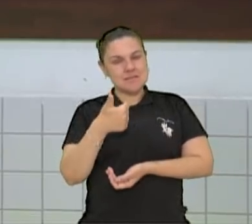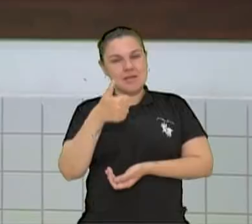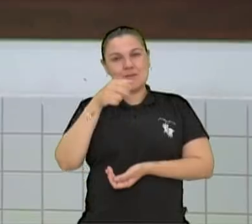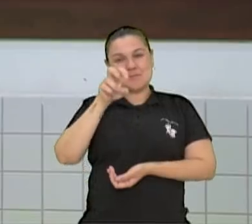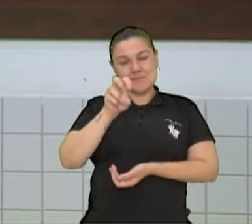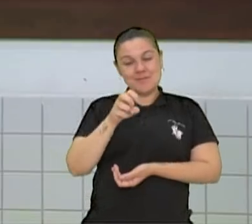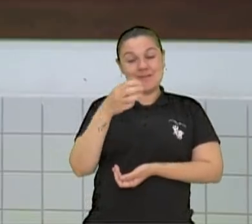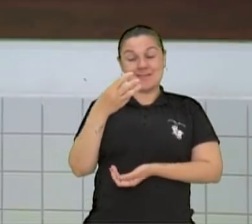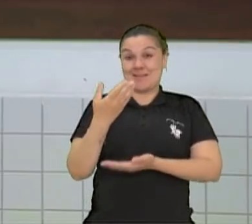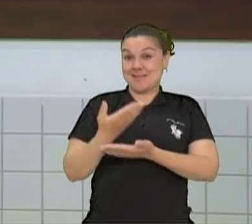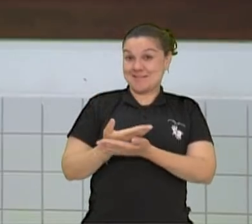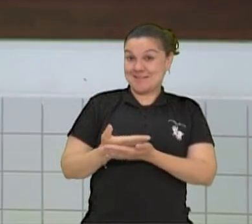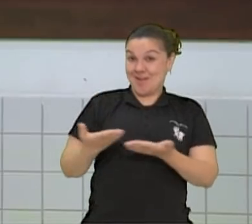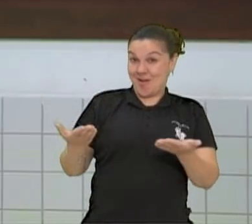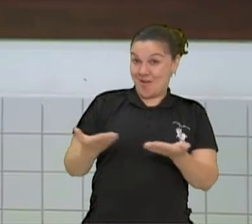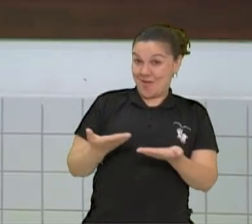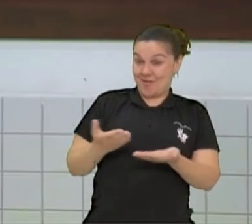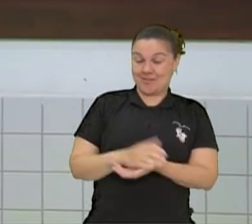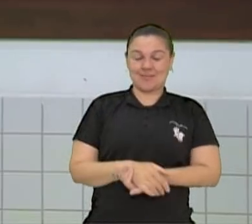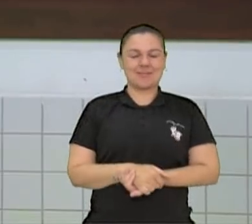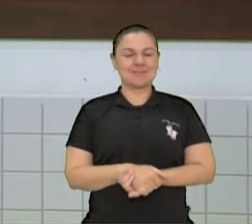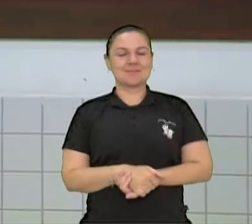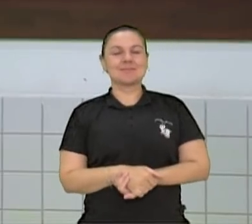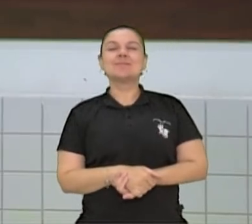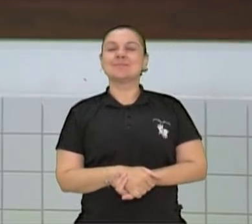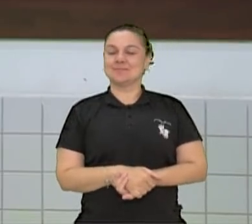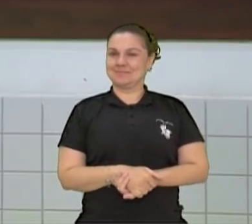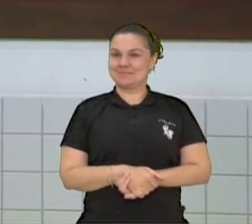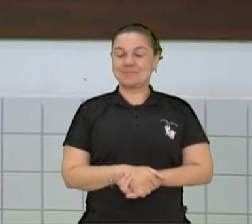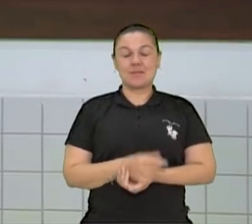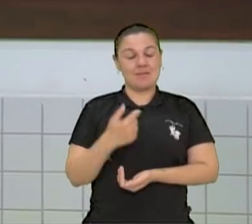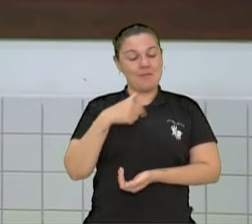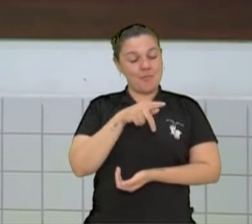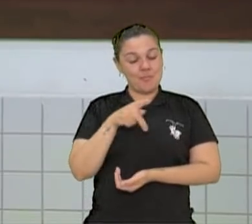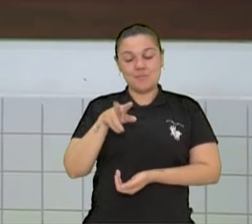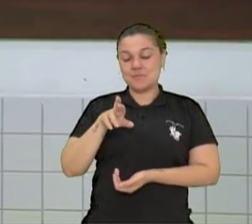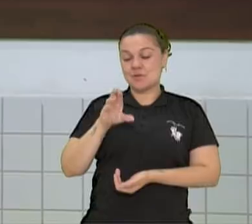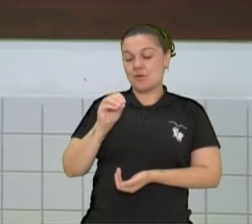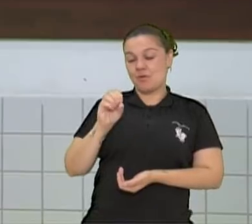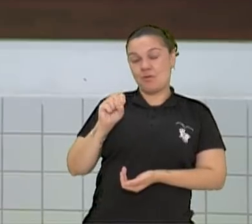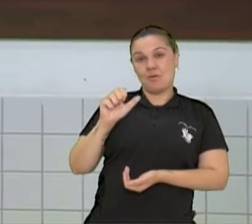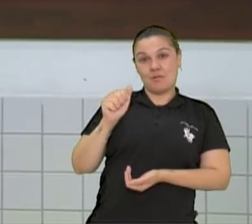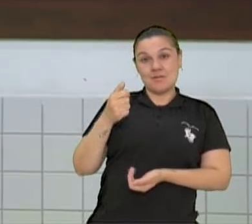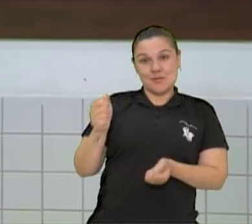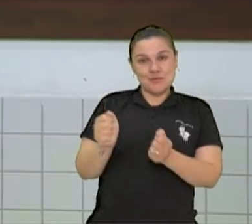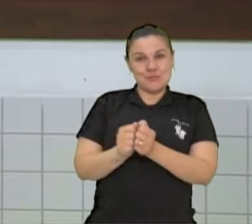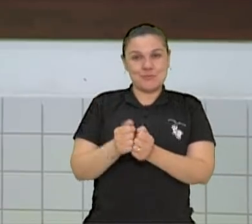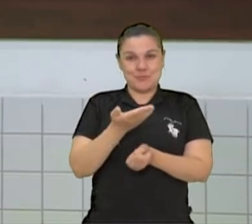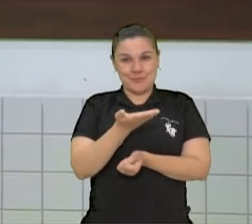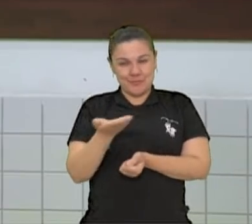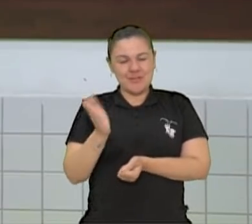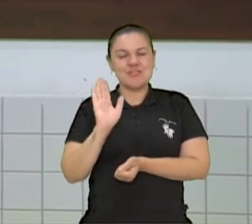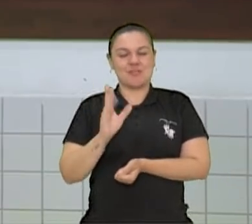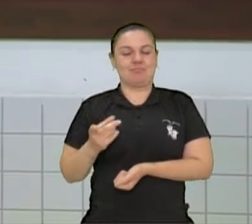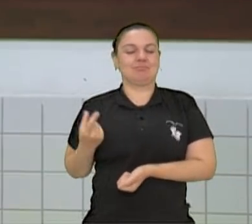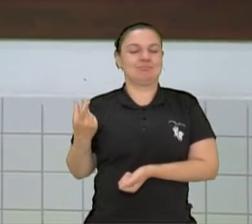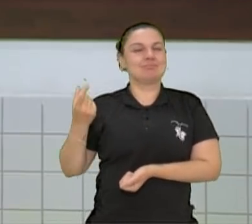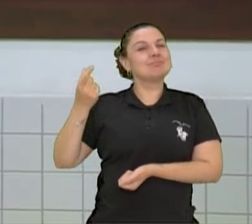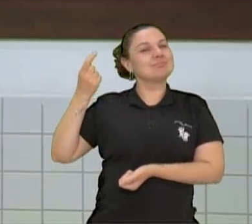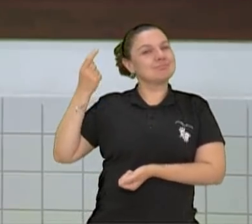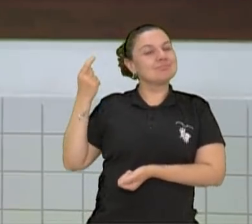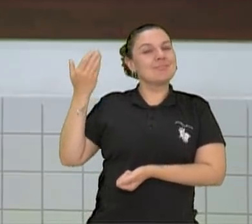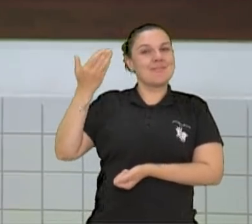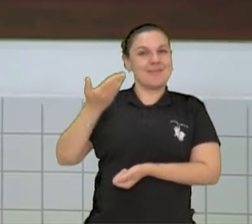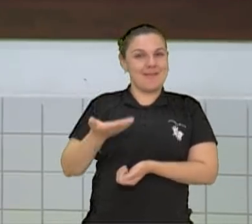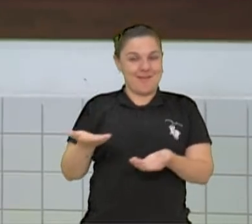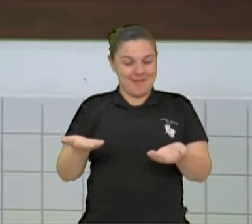153ª aula, aula de número 153. Eu sou a professora Rosa, estou com vocês aí já há um bom tempo, né?